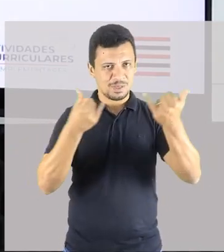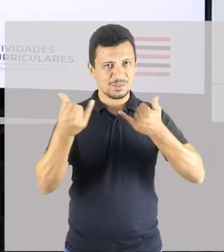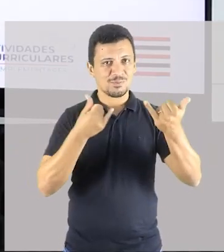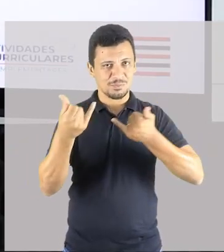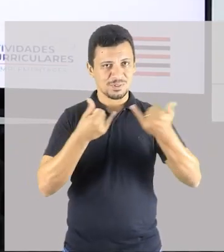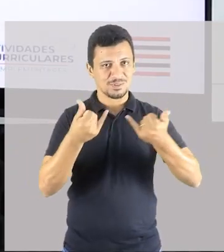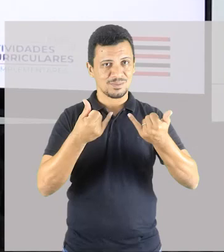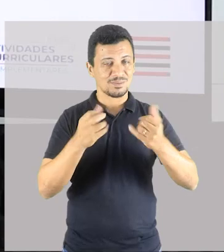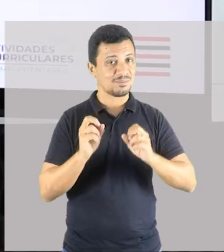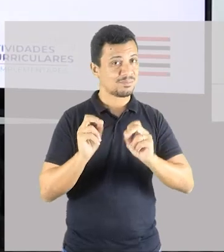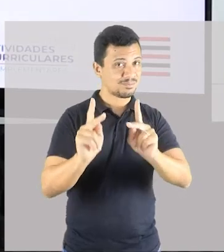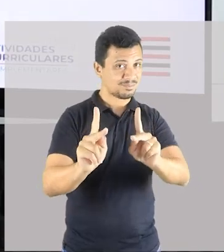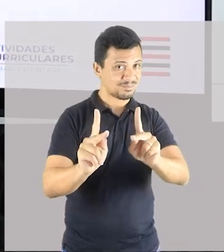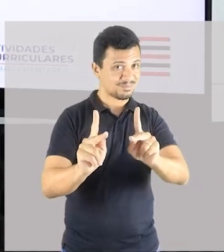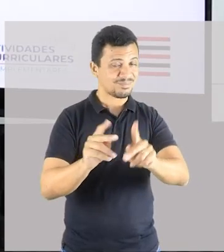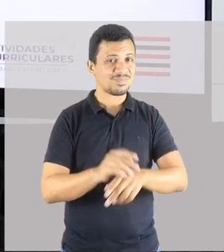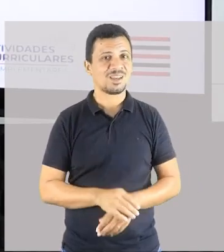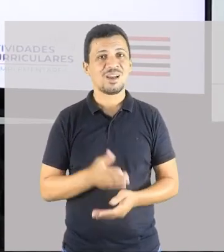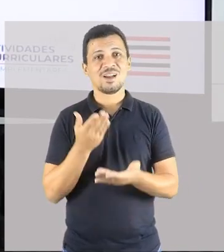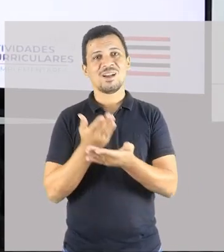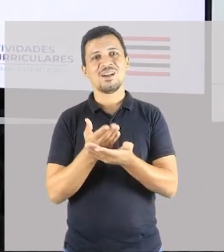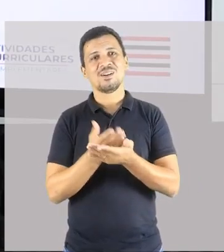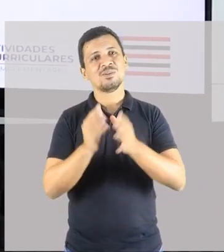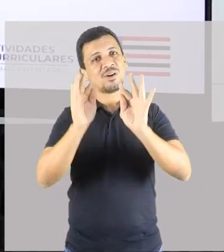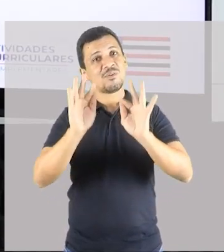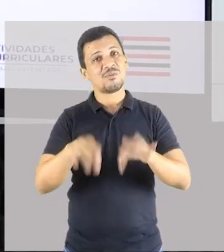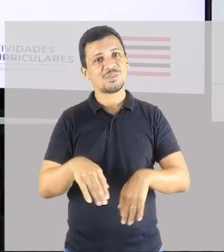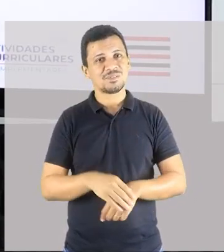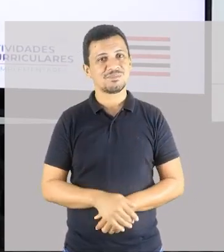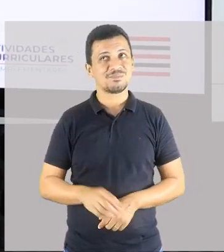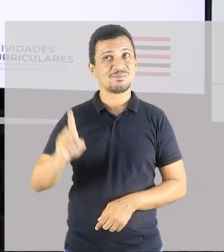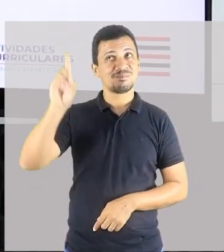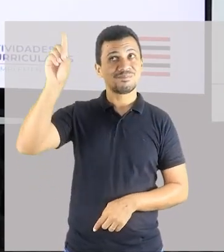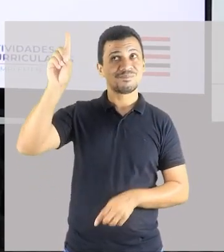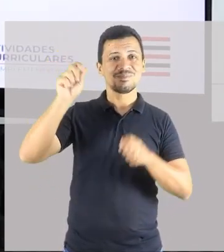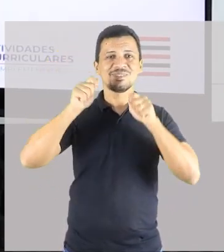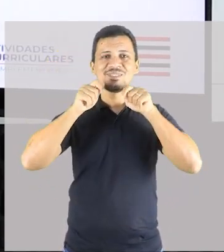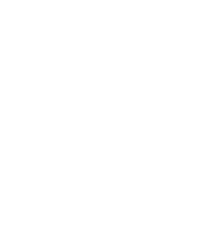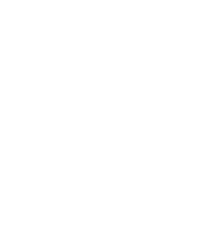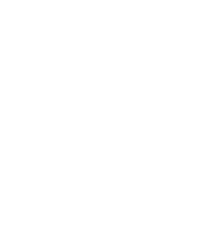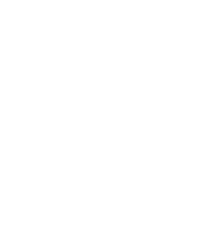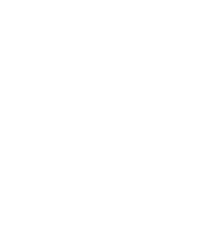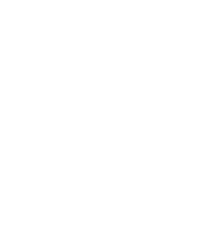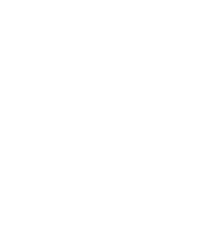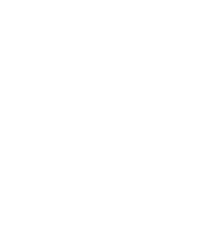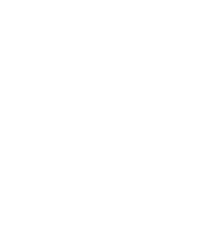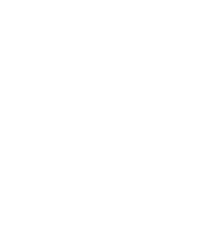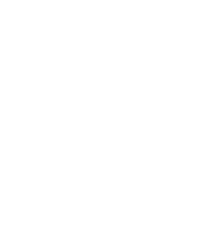informações, beleza? Com isso a gente finaliza a nossa aula. Fiquem com Deus e até a próxima.